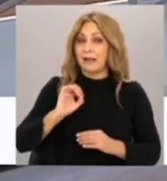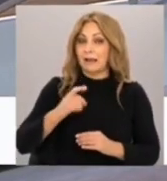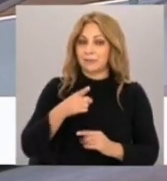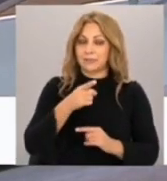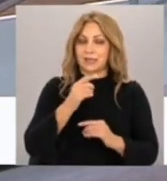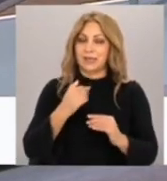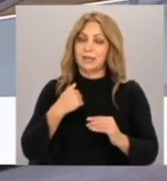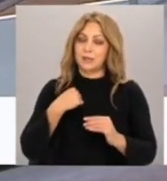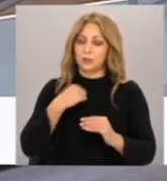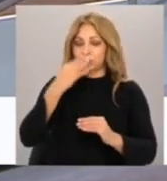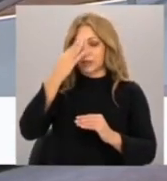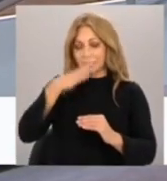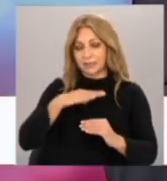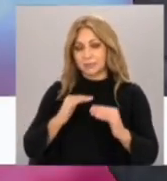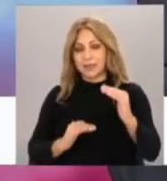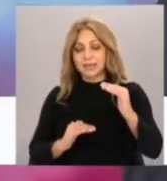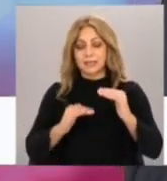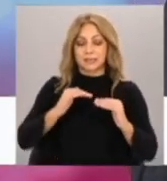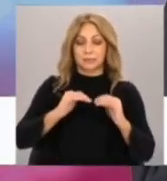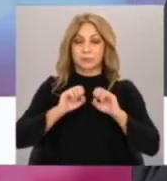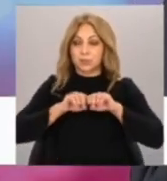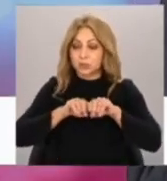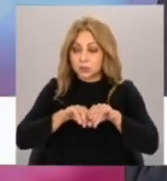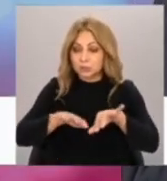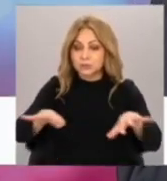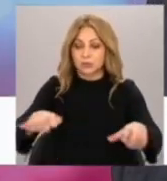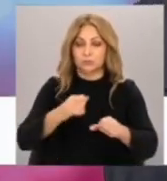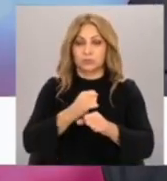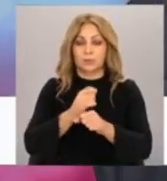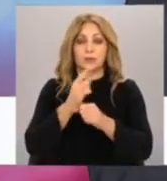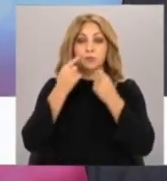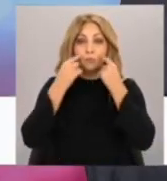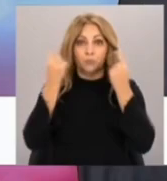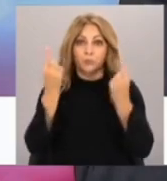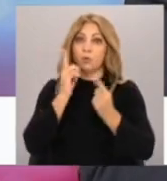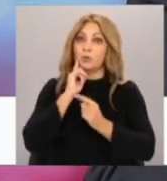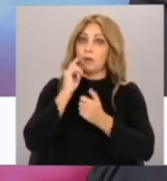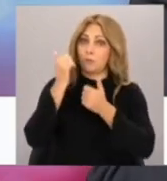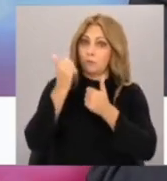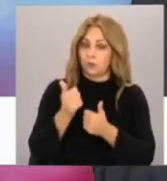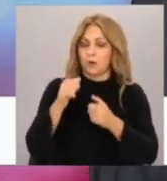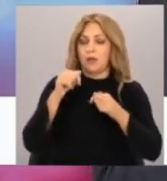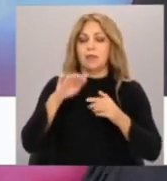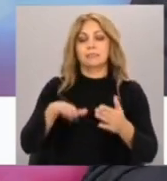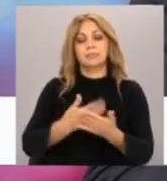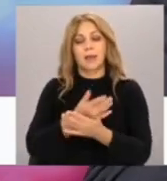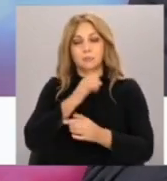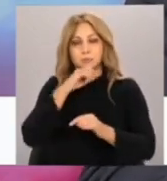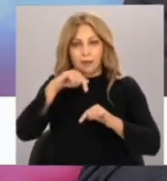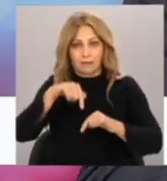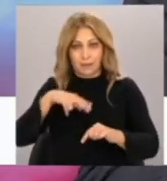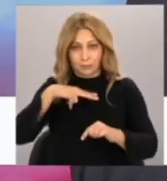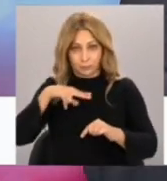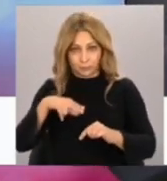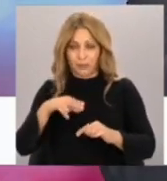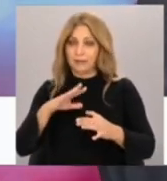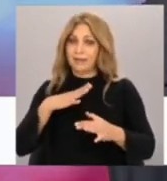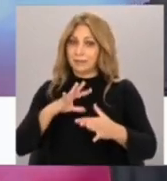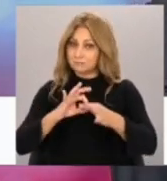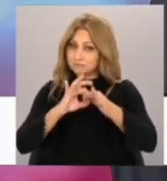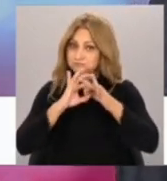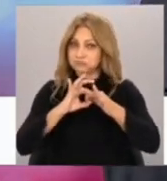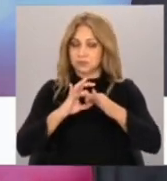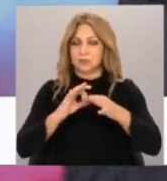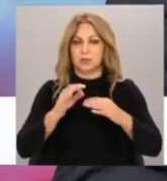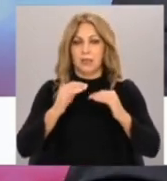temos um ponto de equilíbrio na redistribuição nos serviços públicos de alta qualidade que permitam que em Portugal porque essa coleção queremos que o nosso país que